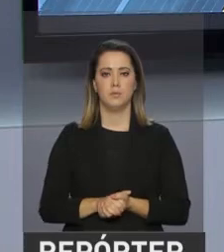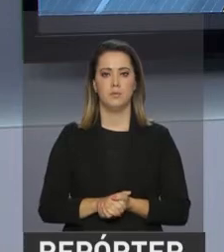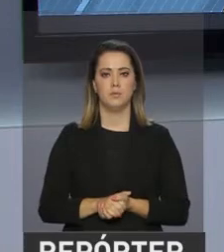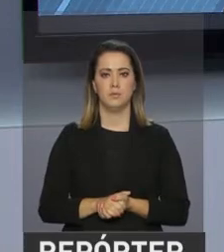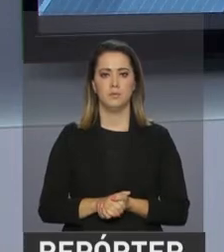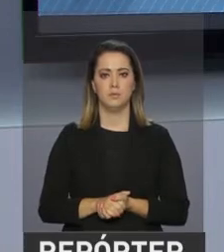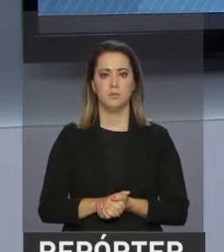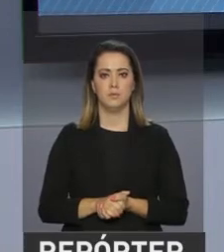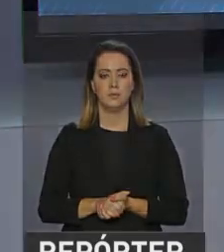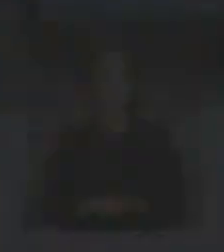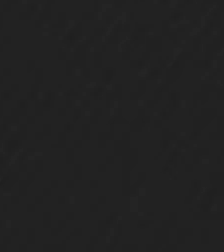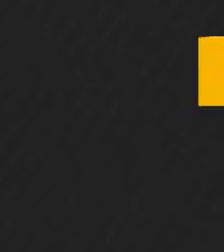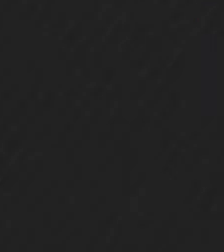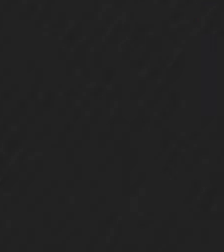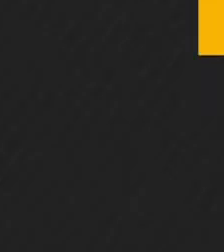federal